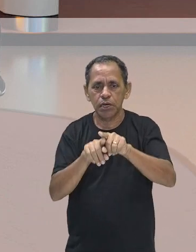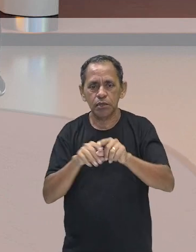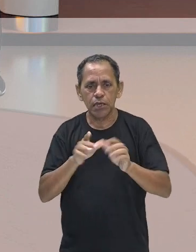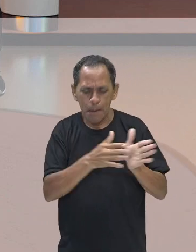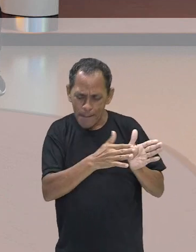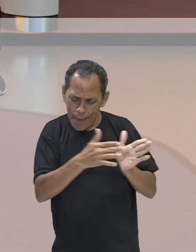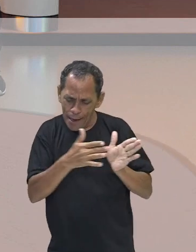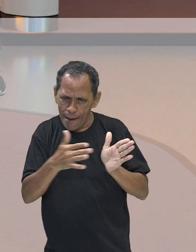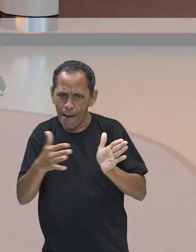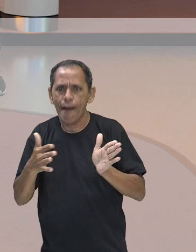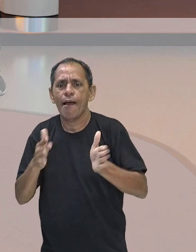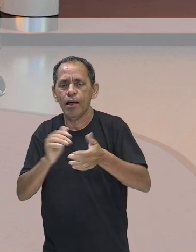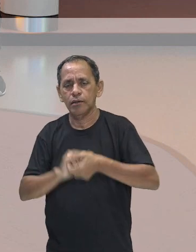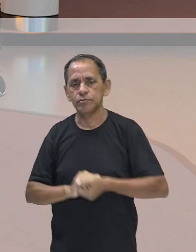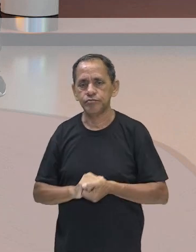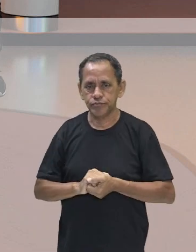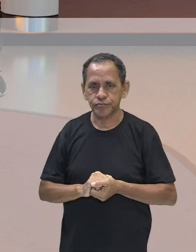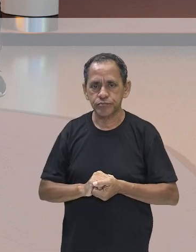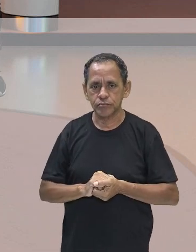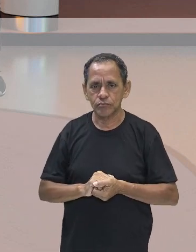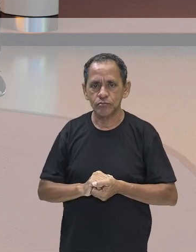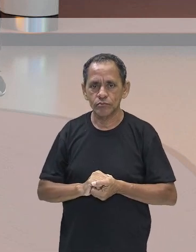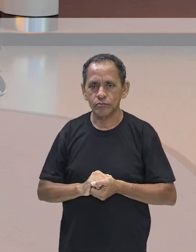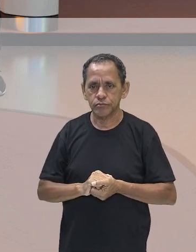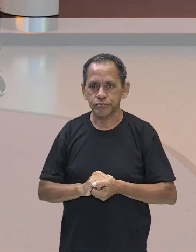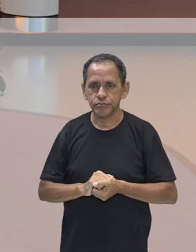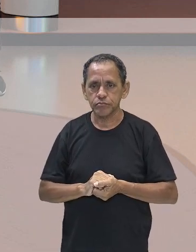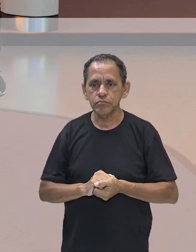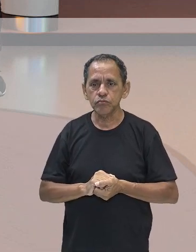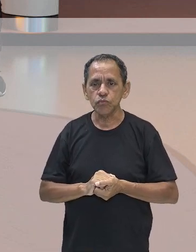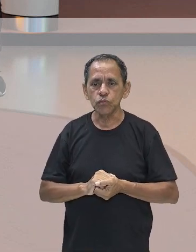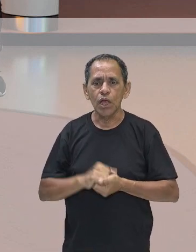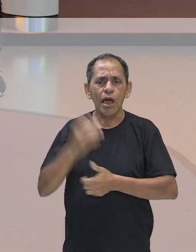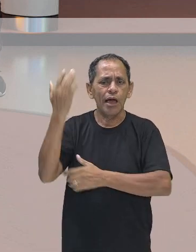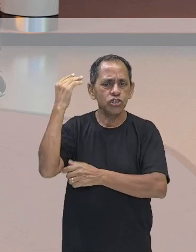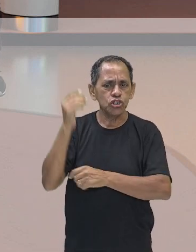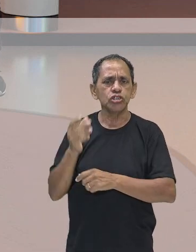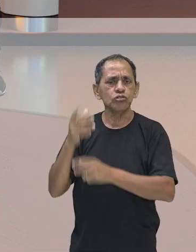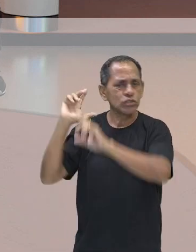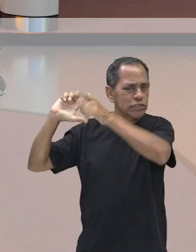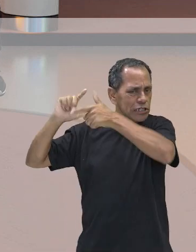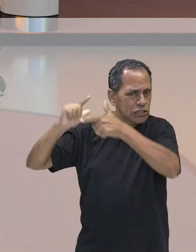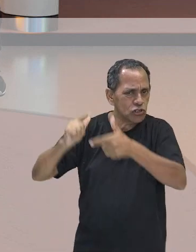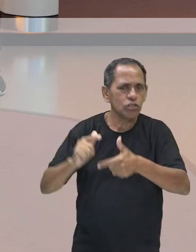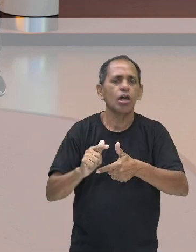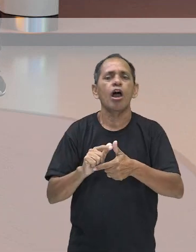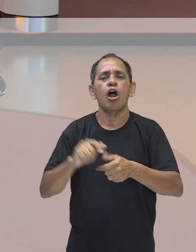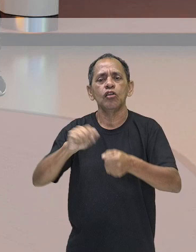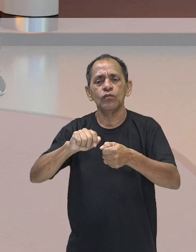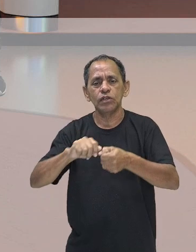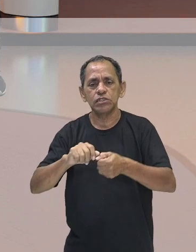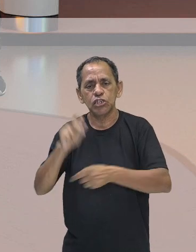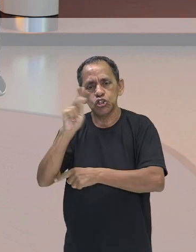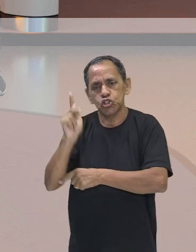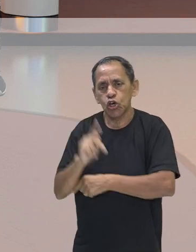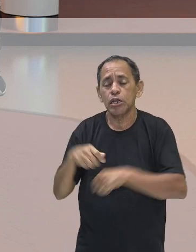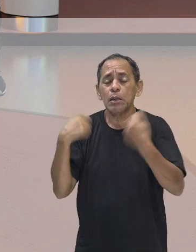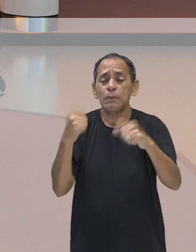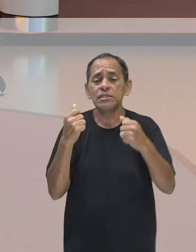historiografia tradicional, o jeito antigo e mais tradicional de se fazer história, dizia que para